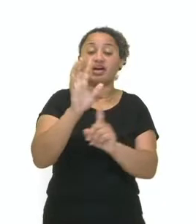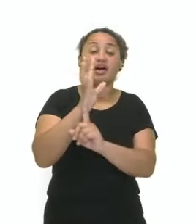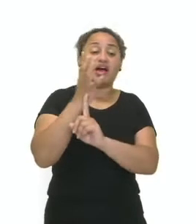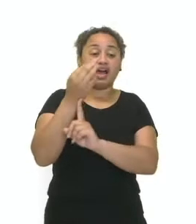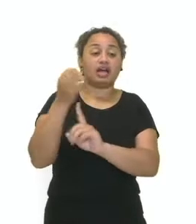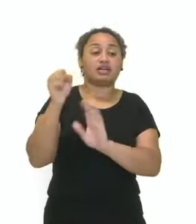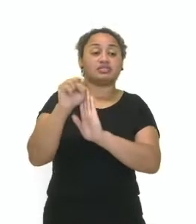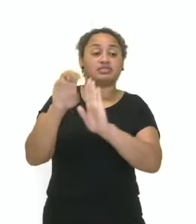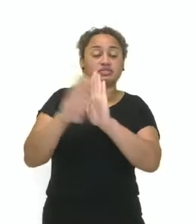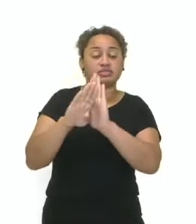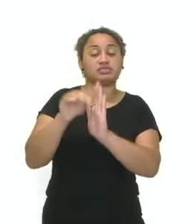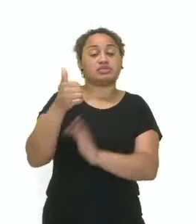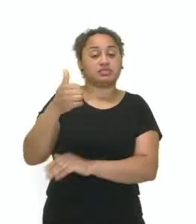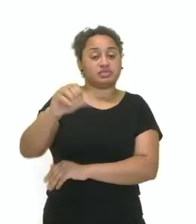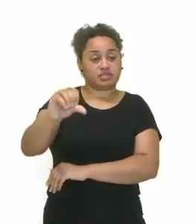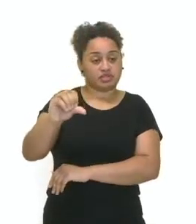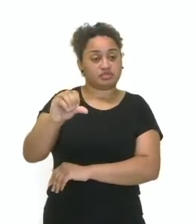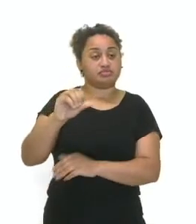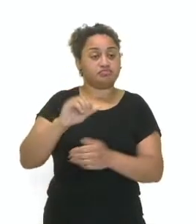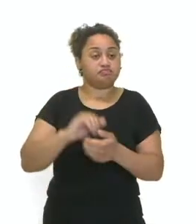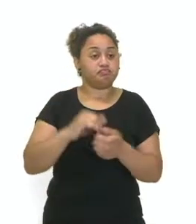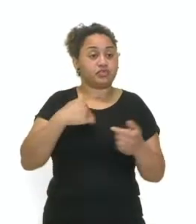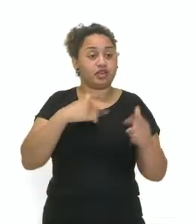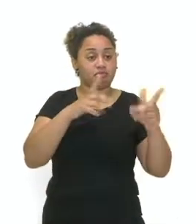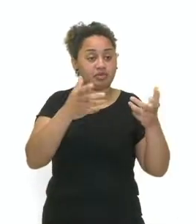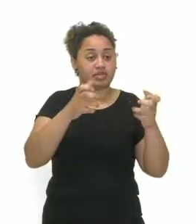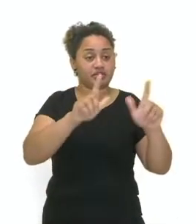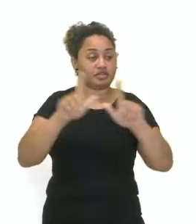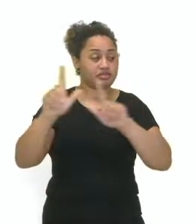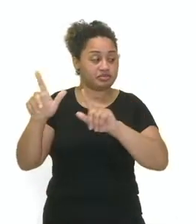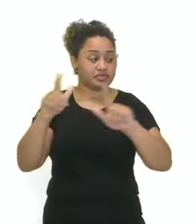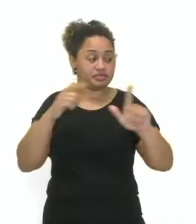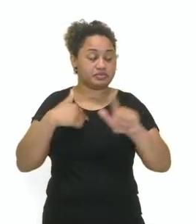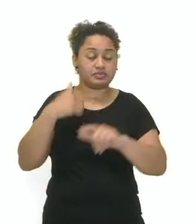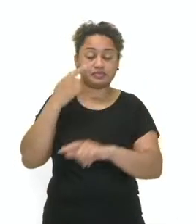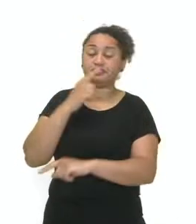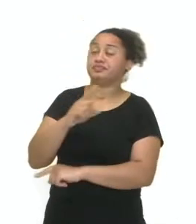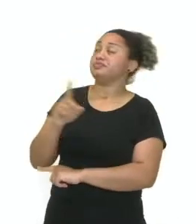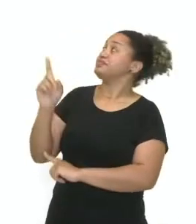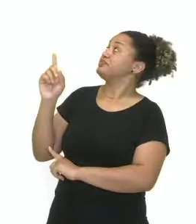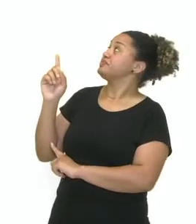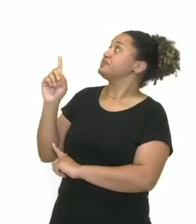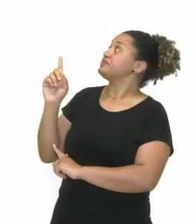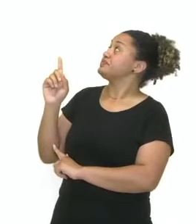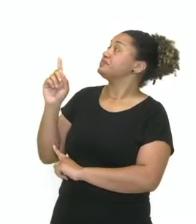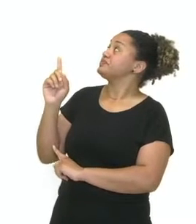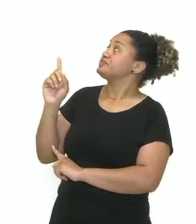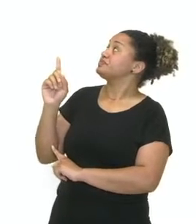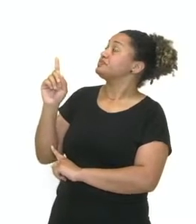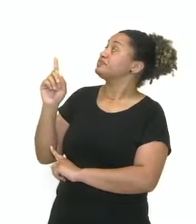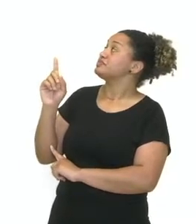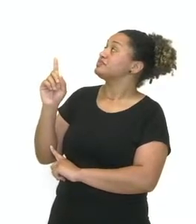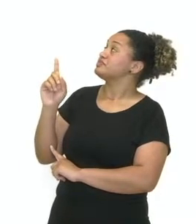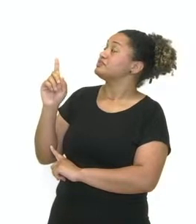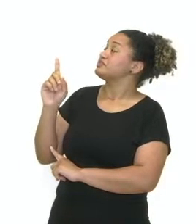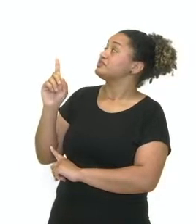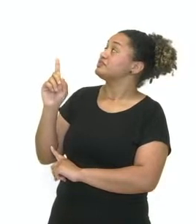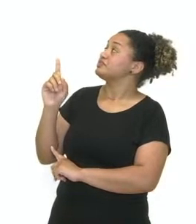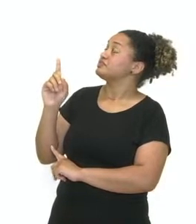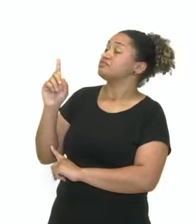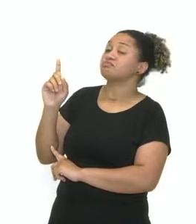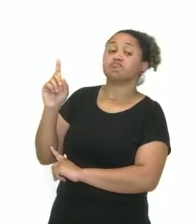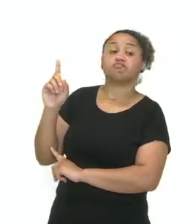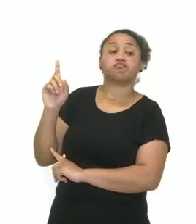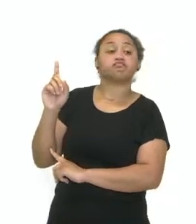século, né, XIX. Então, olha só que legal, né? Estilogravuras do século XVI ali, sendo representadas ali do